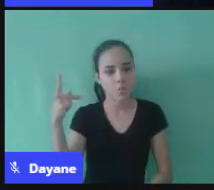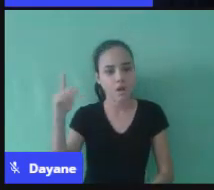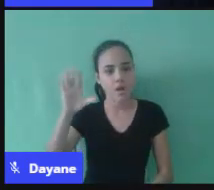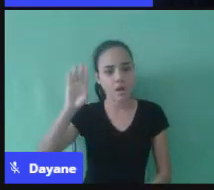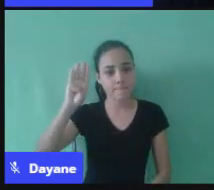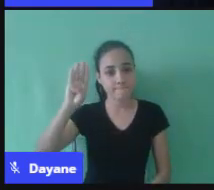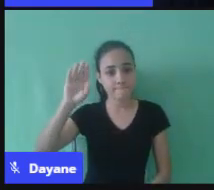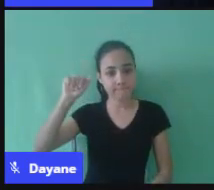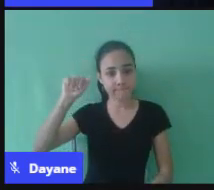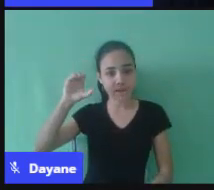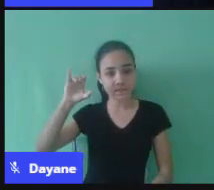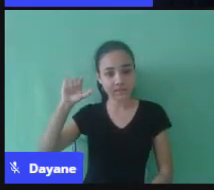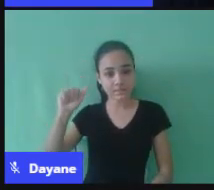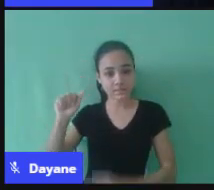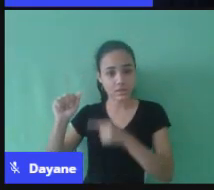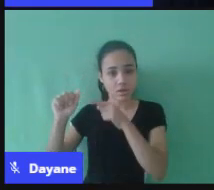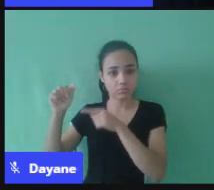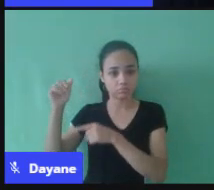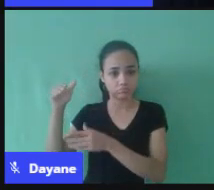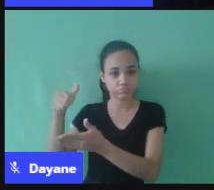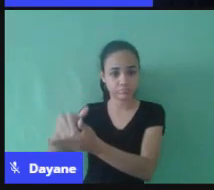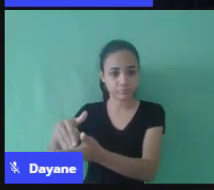e o Mateira. Vamos lá?